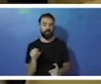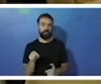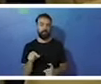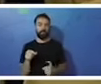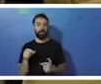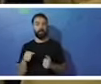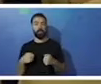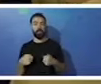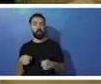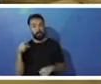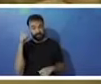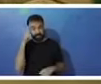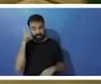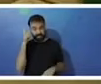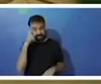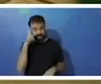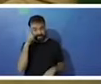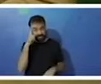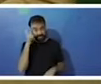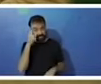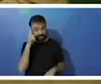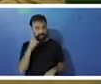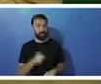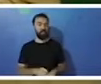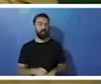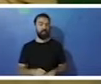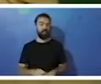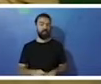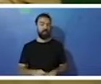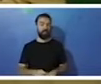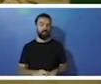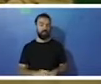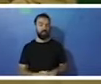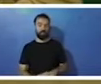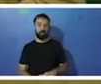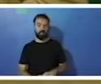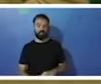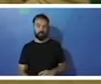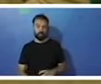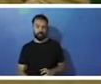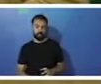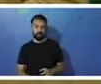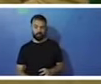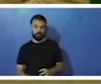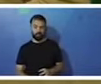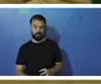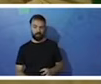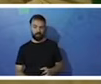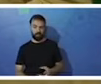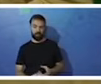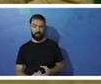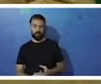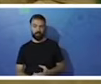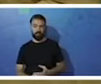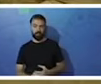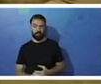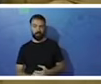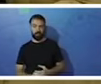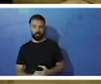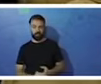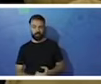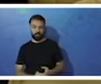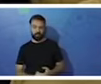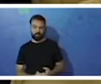precisa pensar num número aproximado. Se eu for contando de 5 em 5, eu consigo chegar num valor próximo a